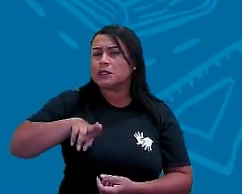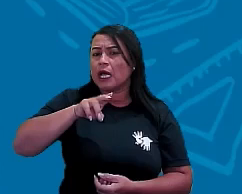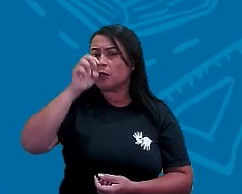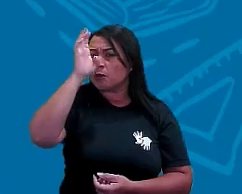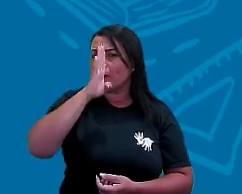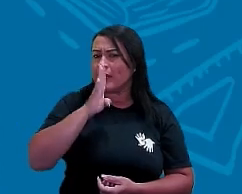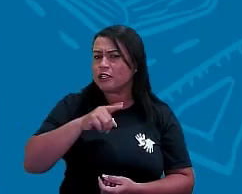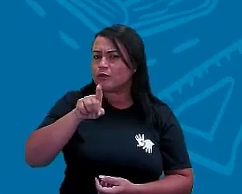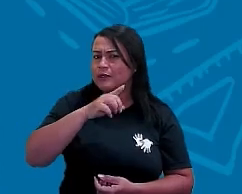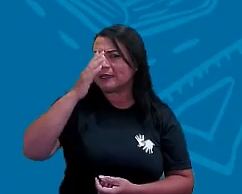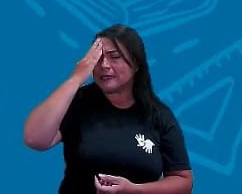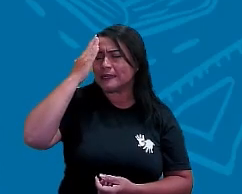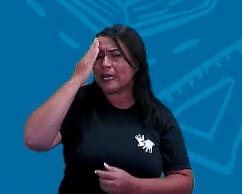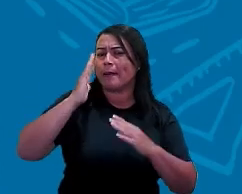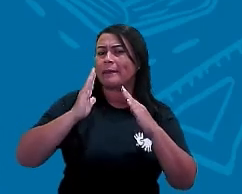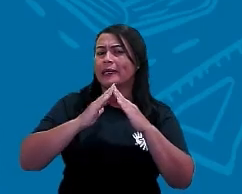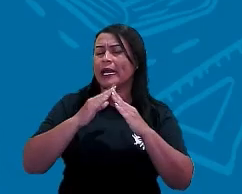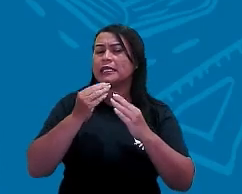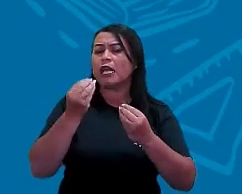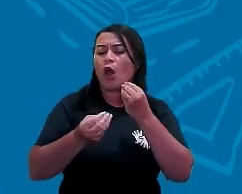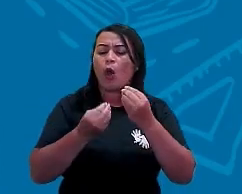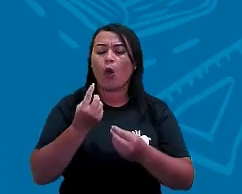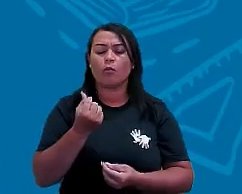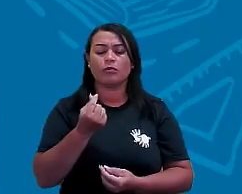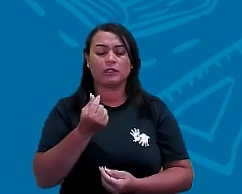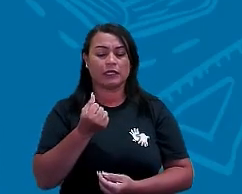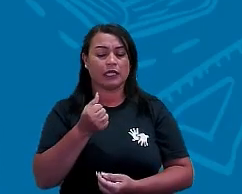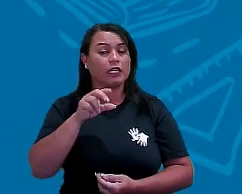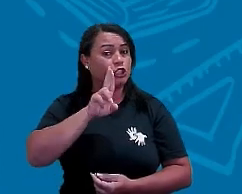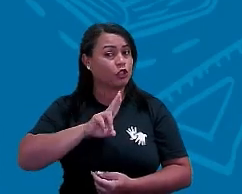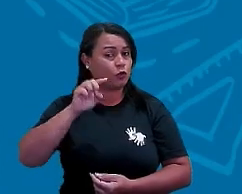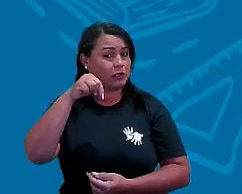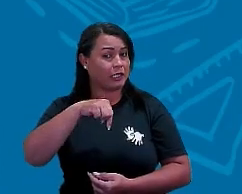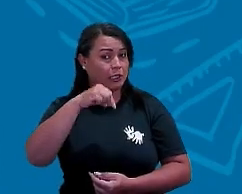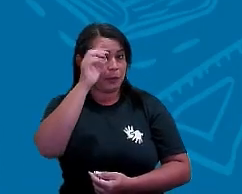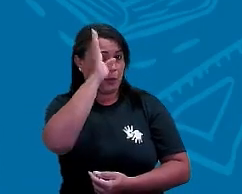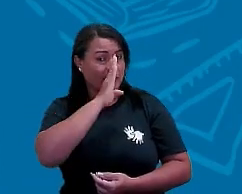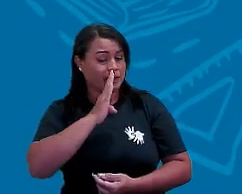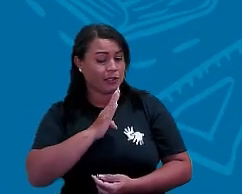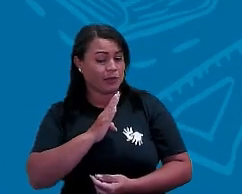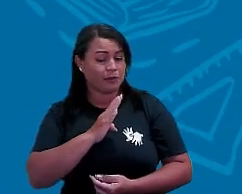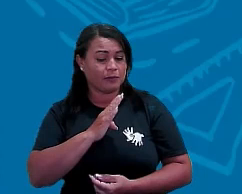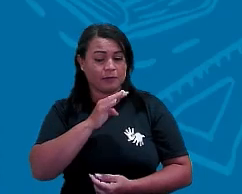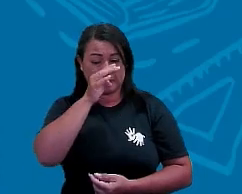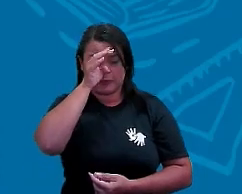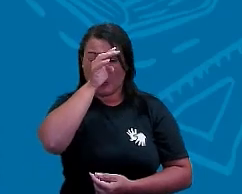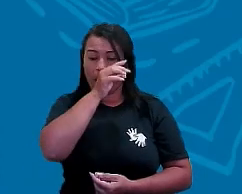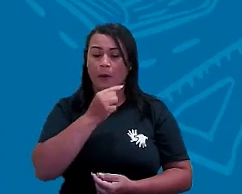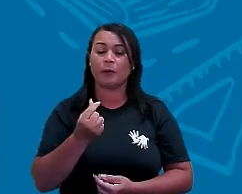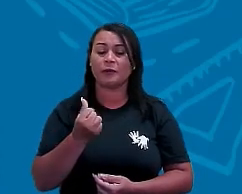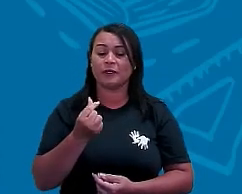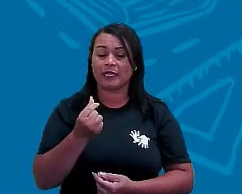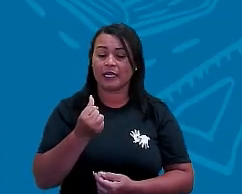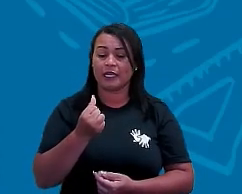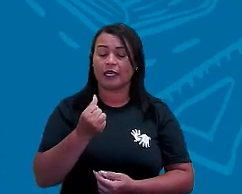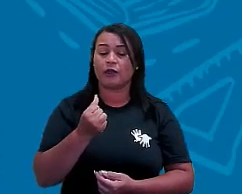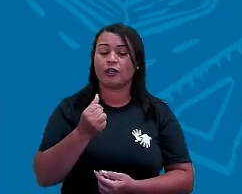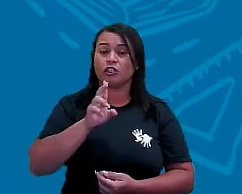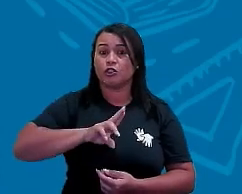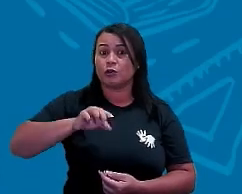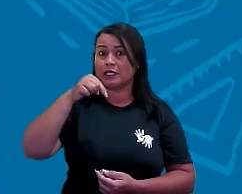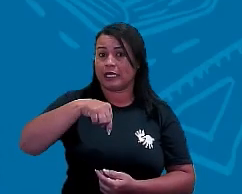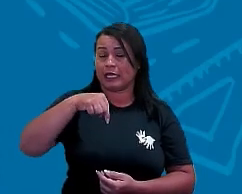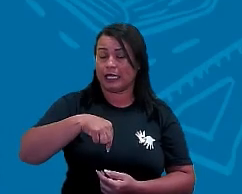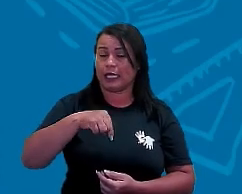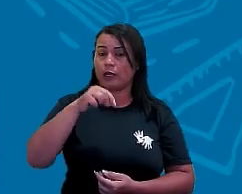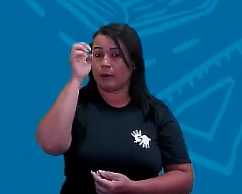você sabe em casa como é que a gente chama o dinheiro que a gente usa aqui no Brasil? Ó, o dinheiro que a gente utiliza